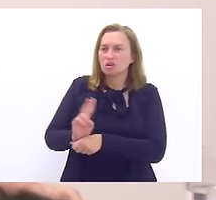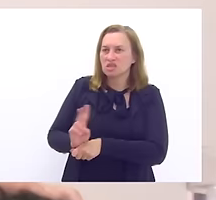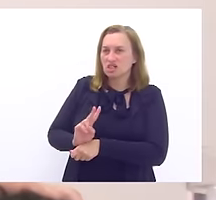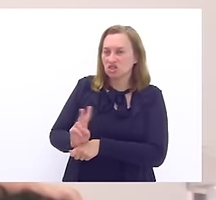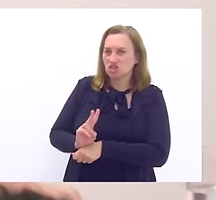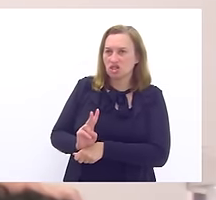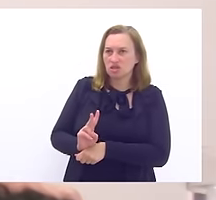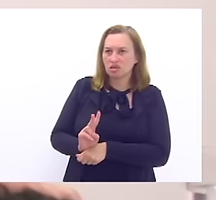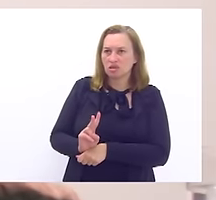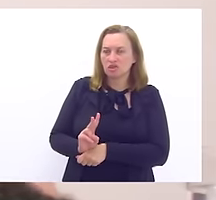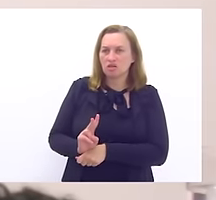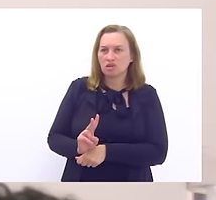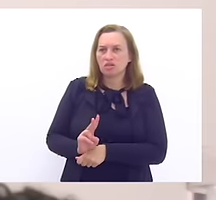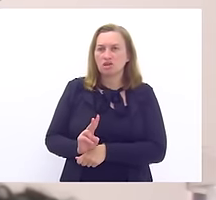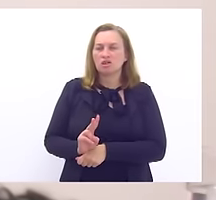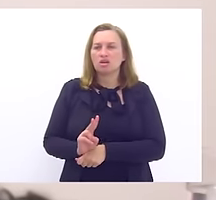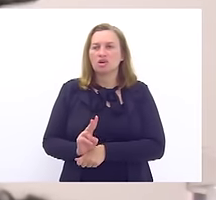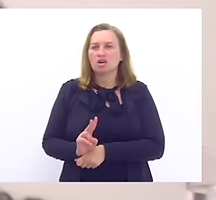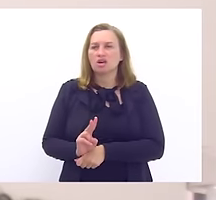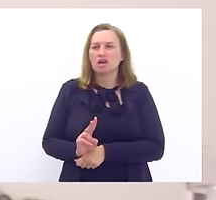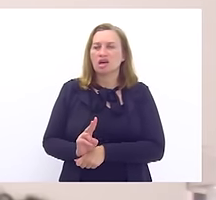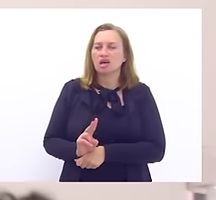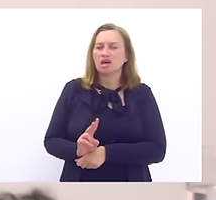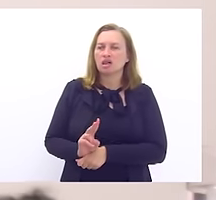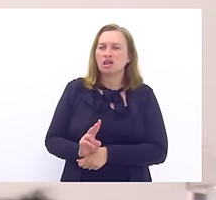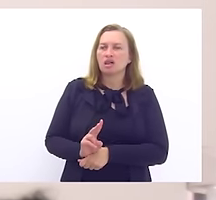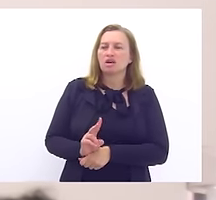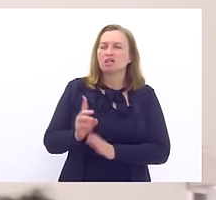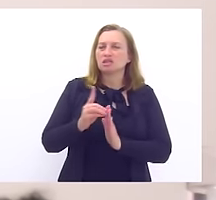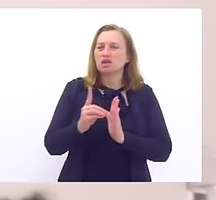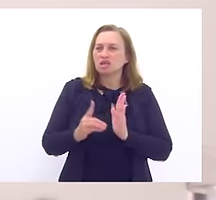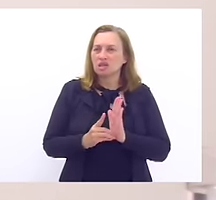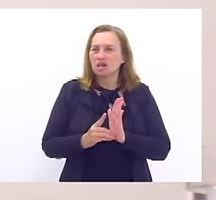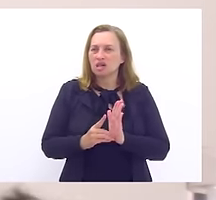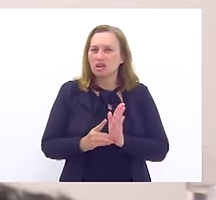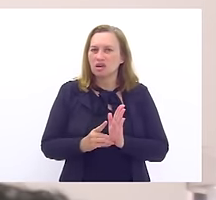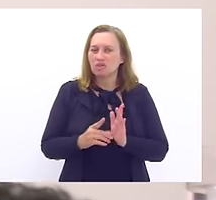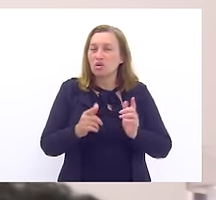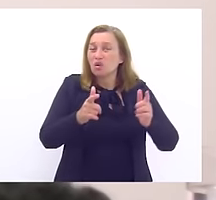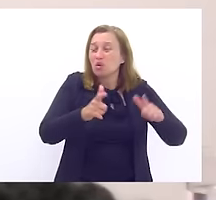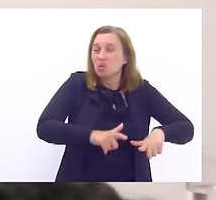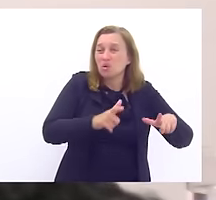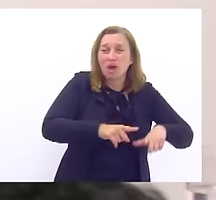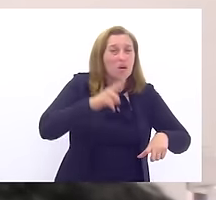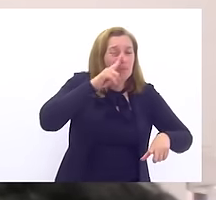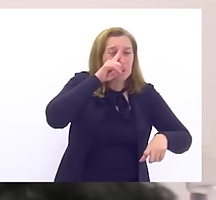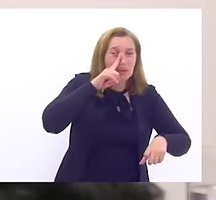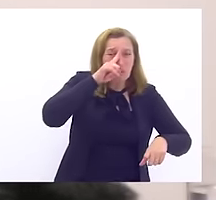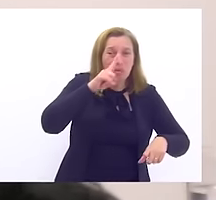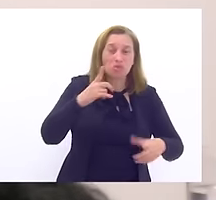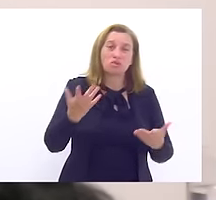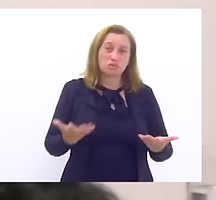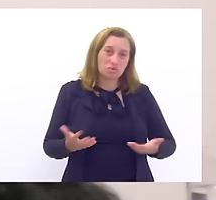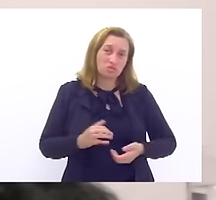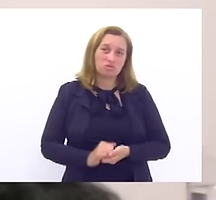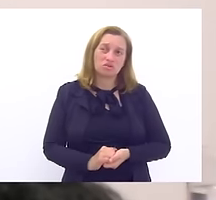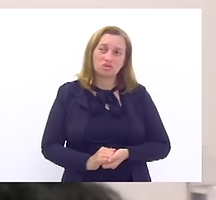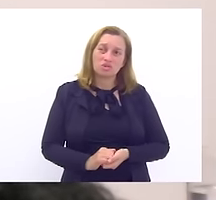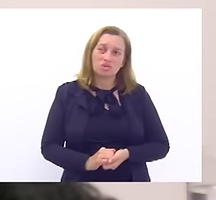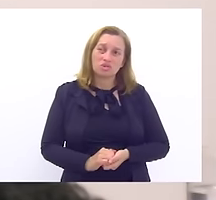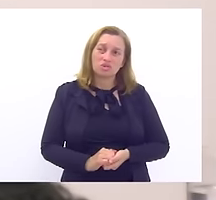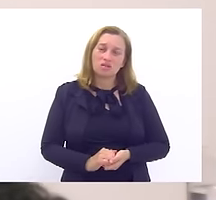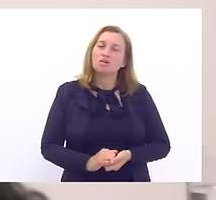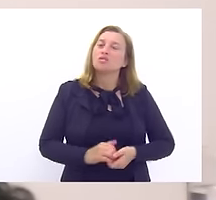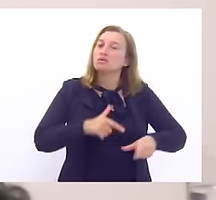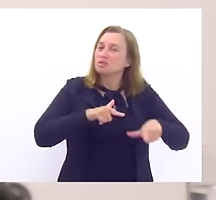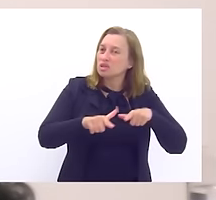estarem desarmado numa área de risco né onde você fala da Mancha criminal é onde a gente pega né que as